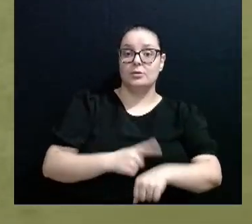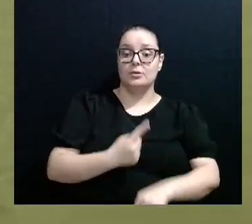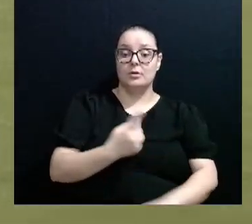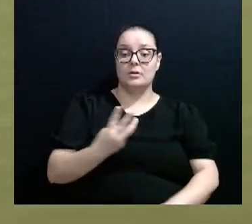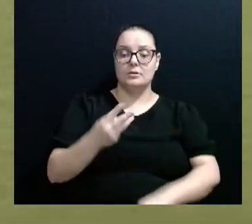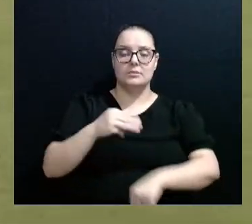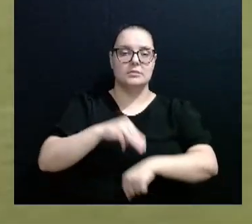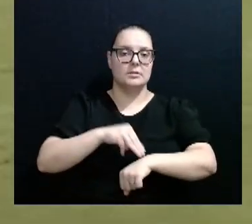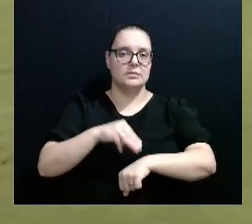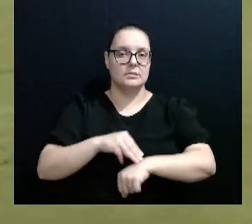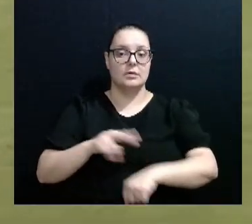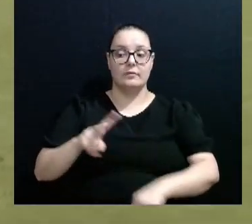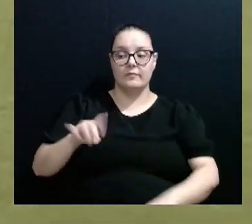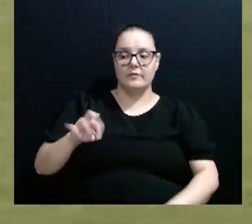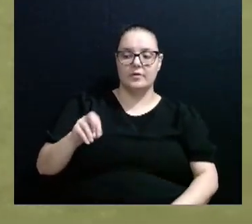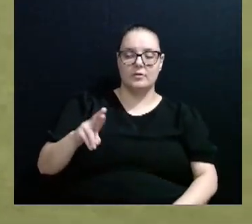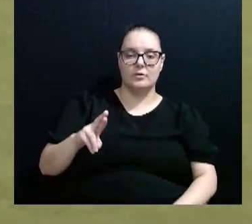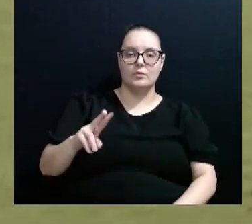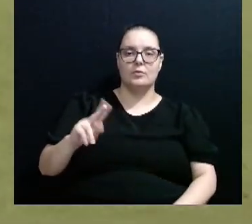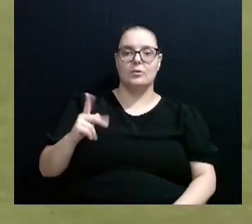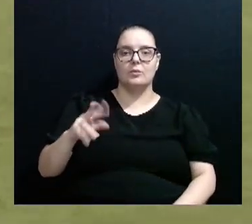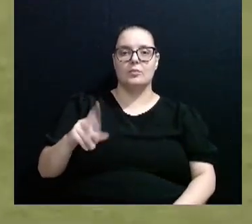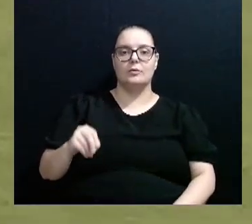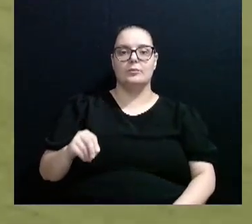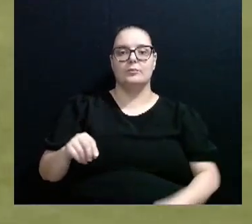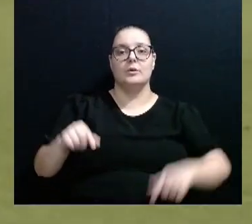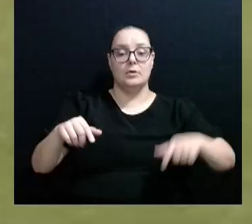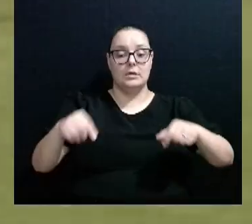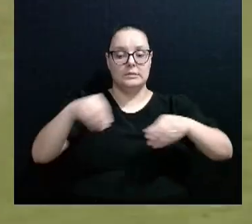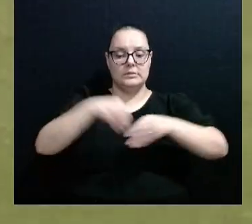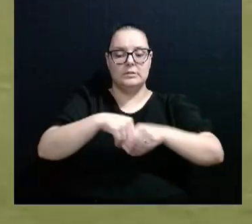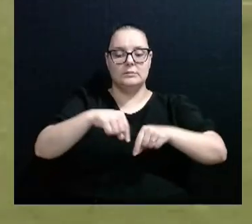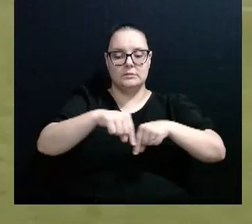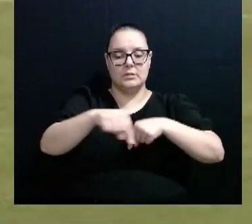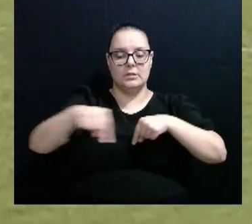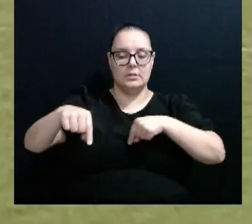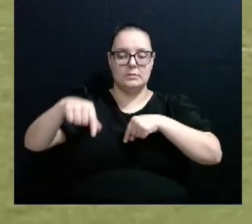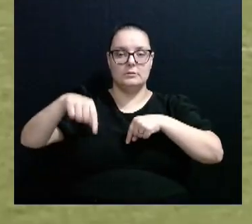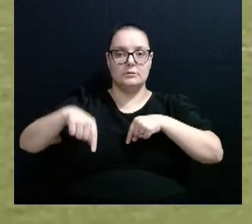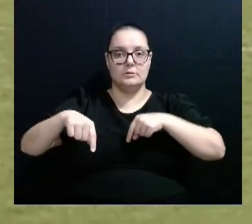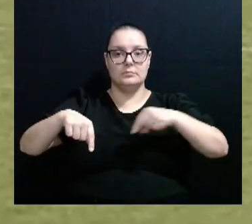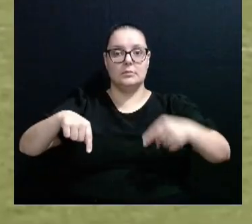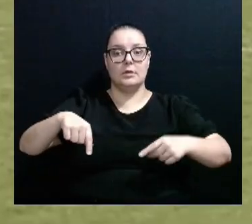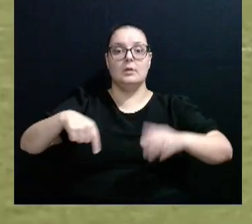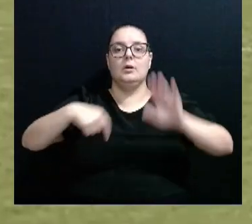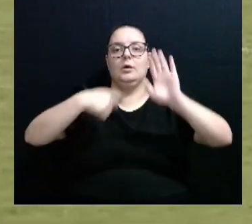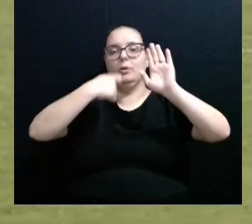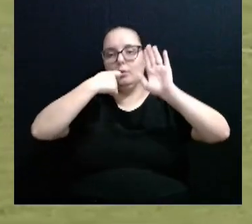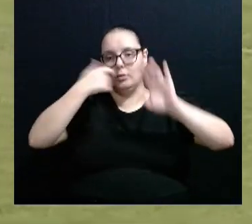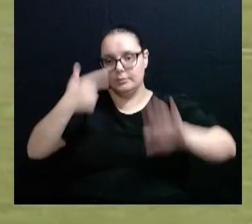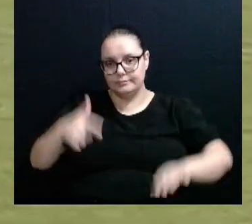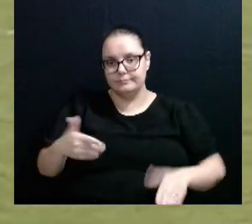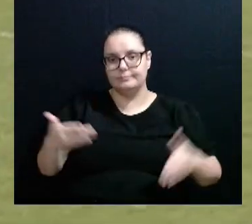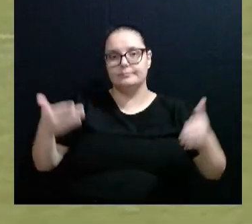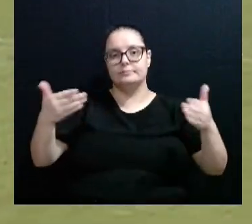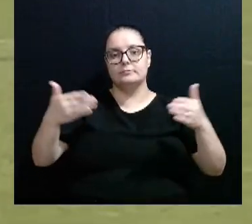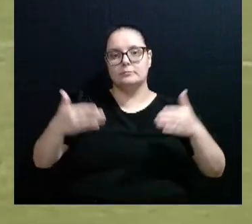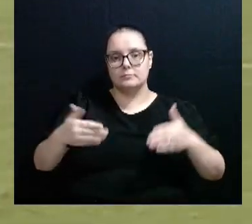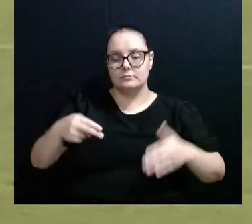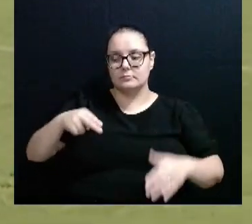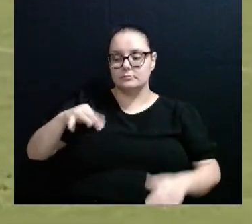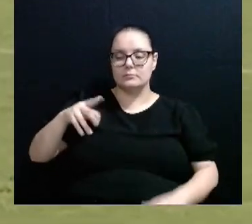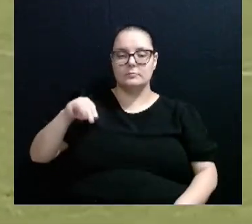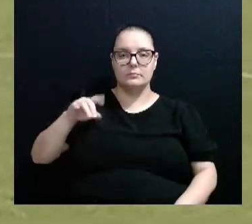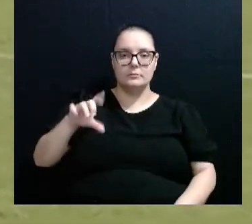Vitor Hugo foi calçado dentro da área. Mais um pênalti. Desta vez, Nicolas Araújo foi